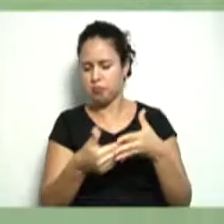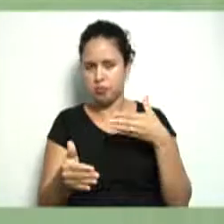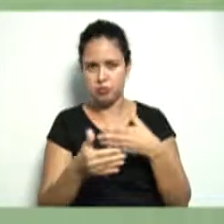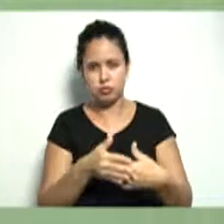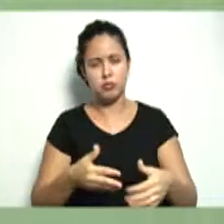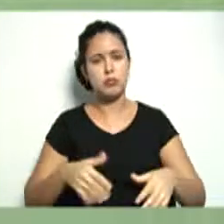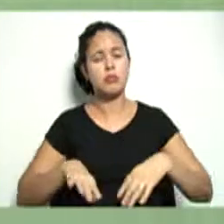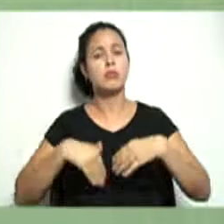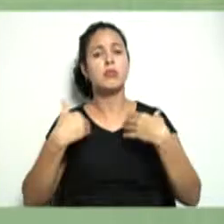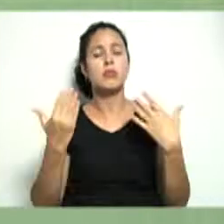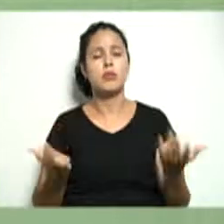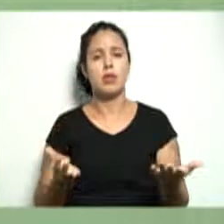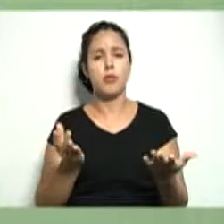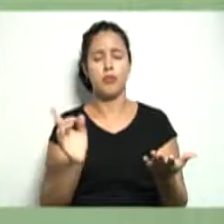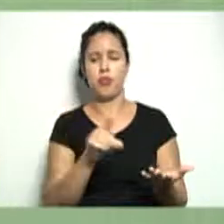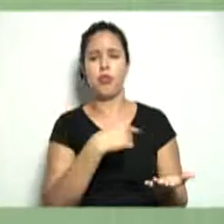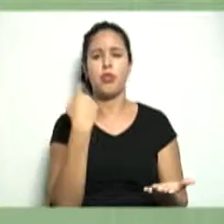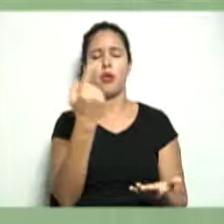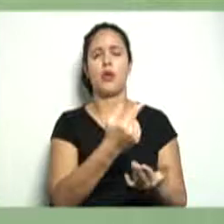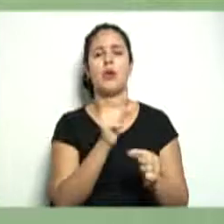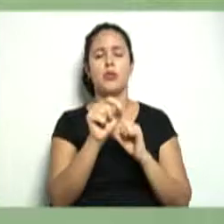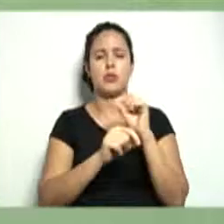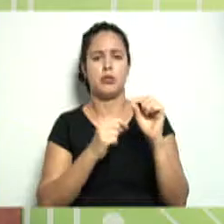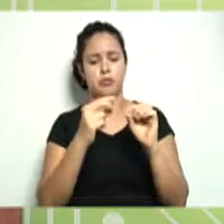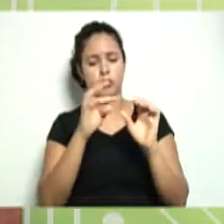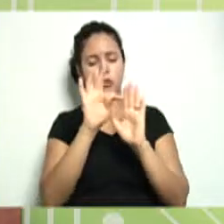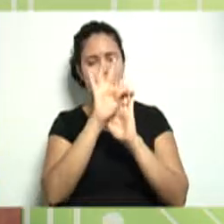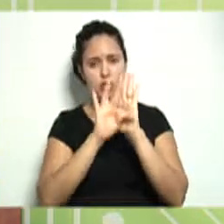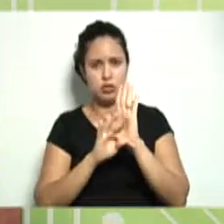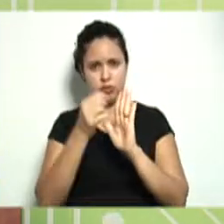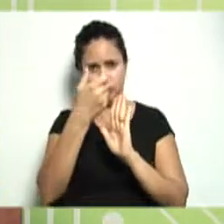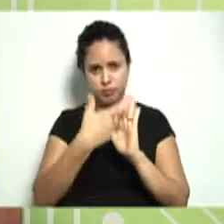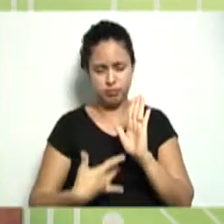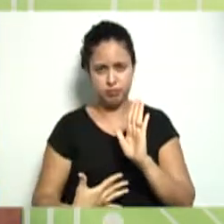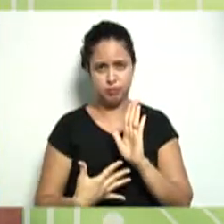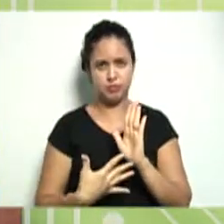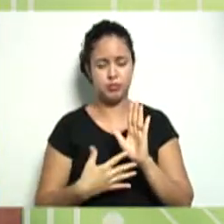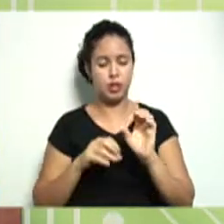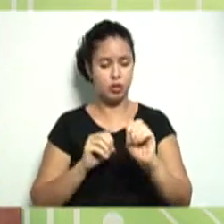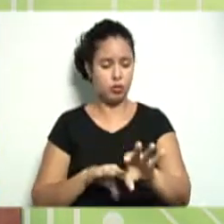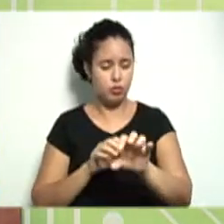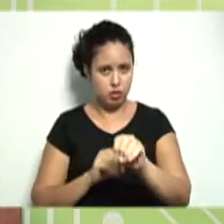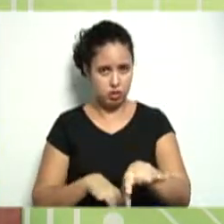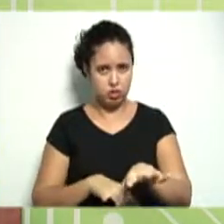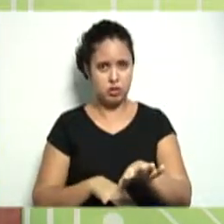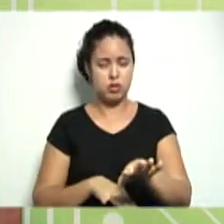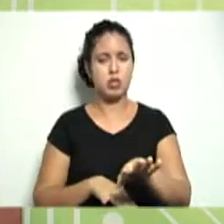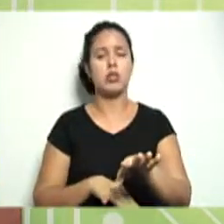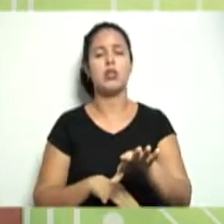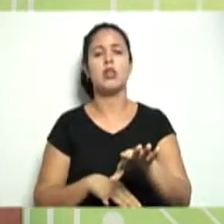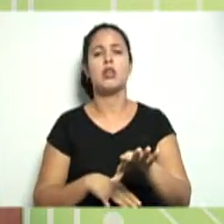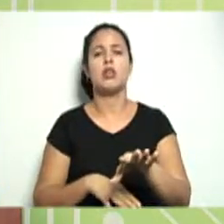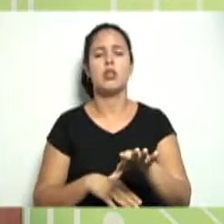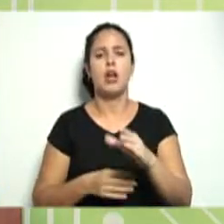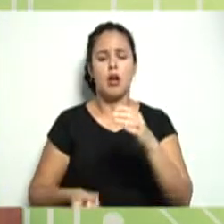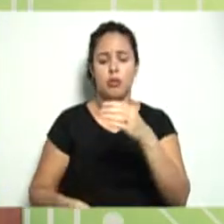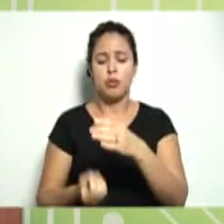Então, gente, o que o texto está dizendo para a gente? Está dizendo que a educação, ela não